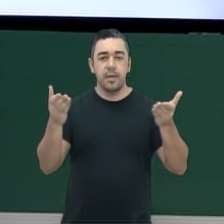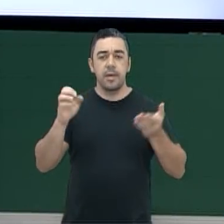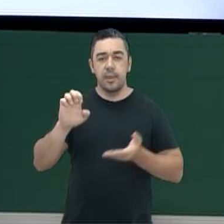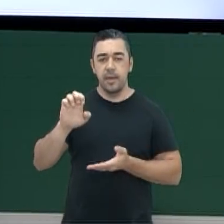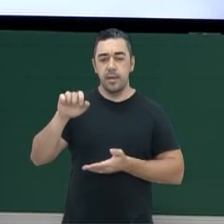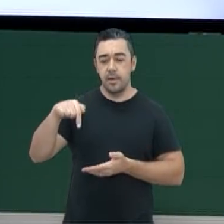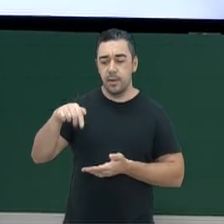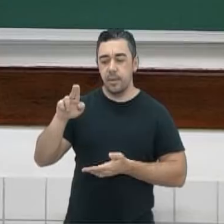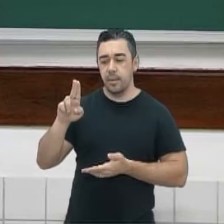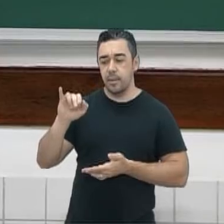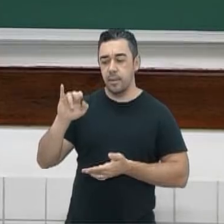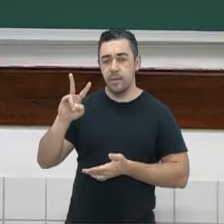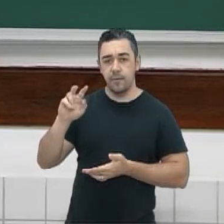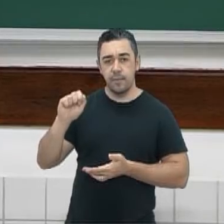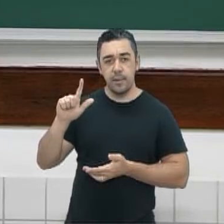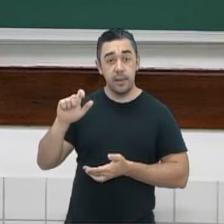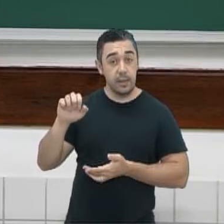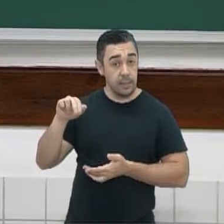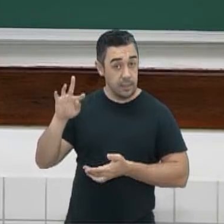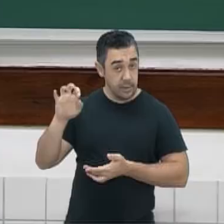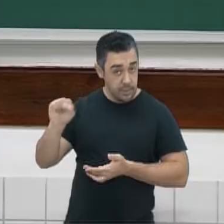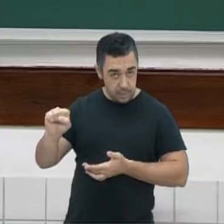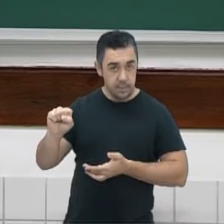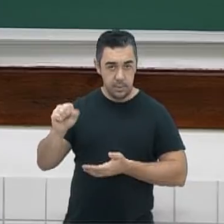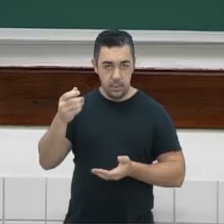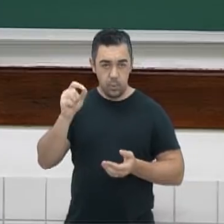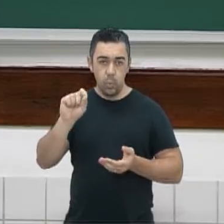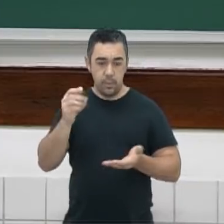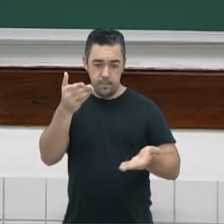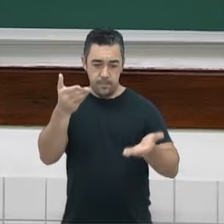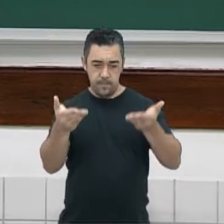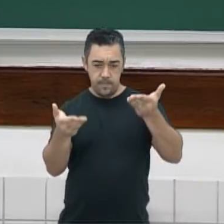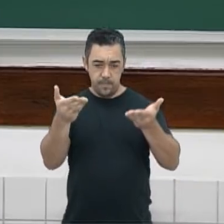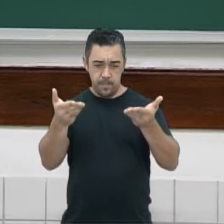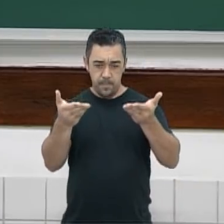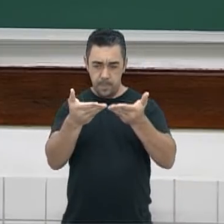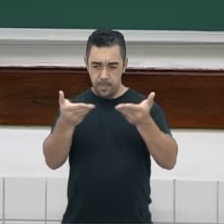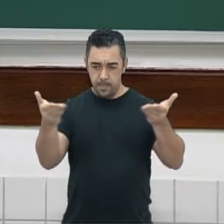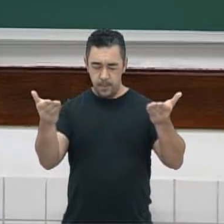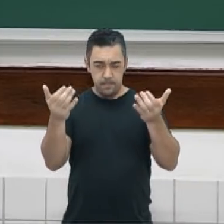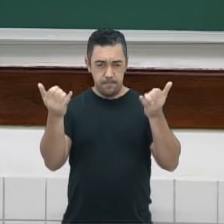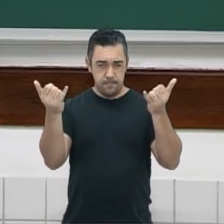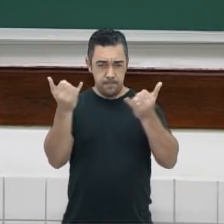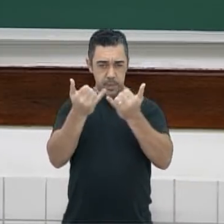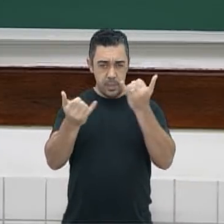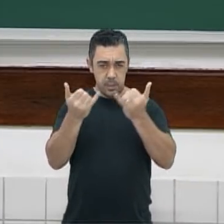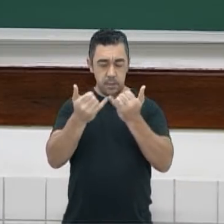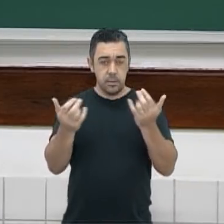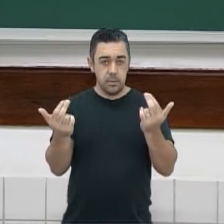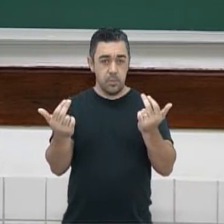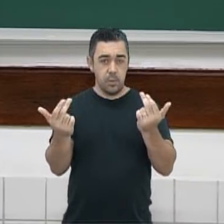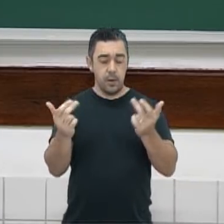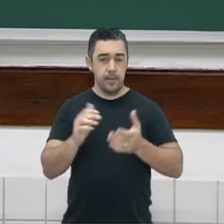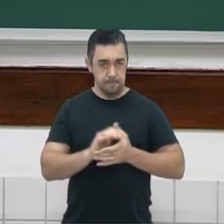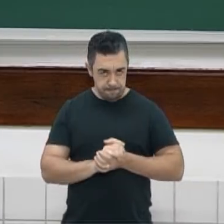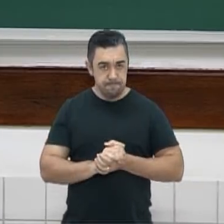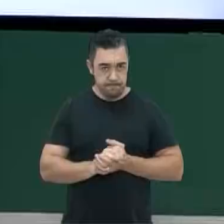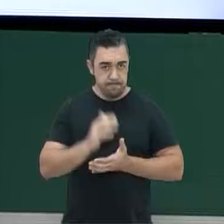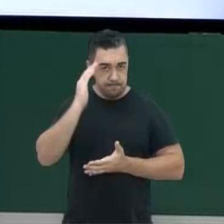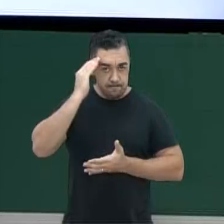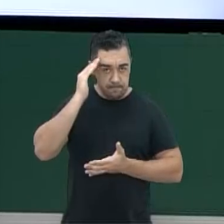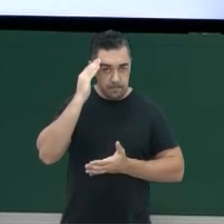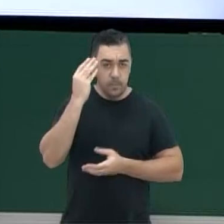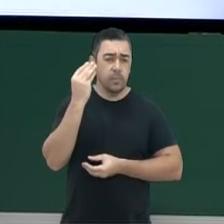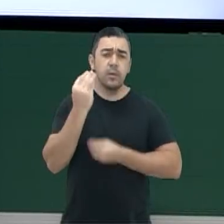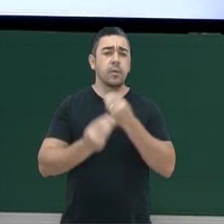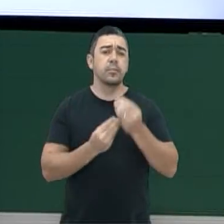equivalentes. Então, eu vou pensar em deixar esses denominadores iguais. Ou seja,